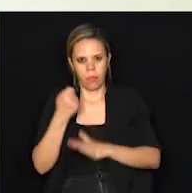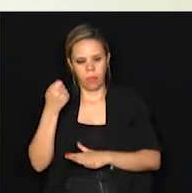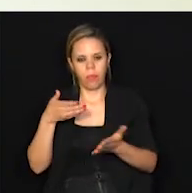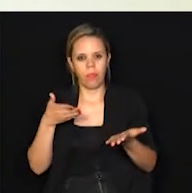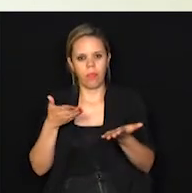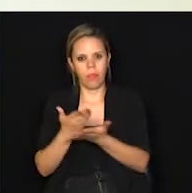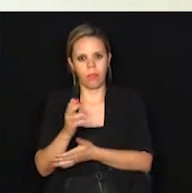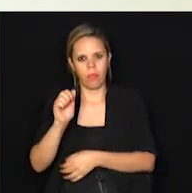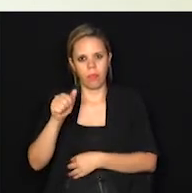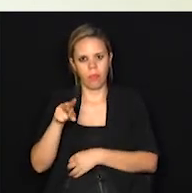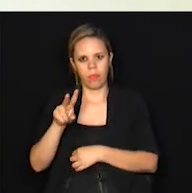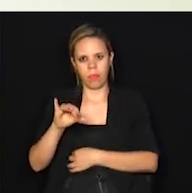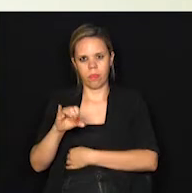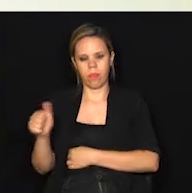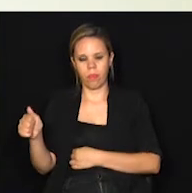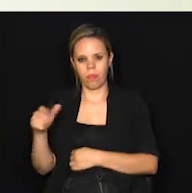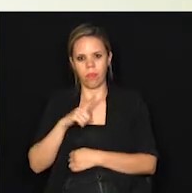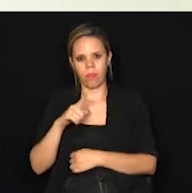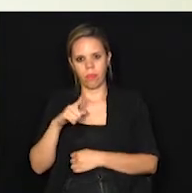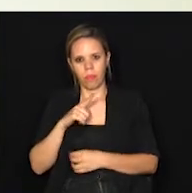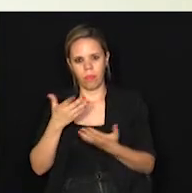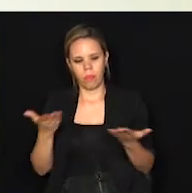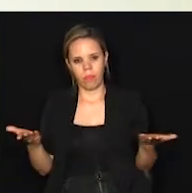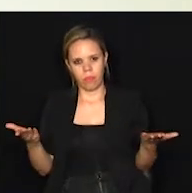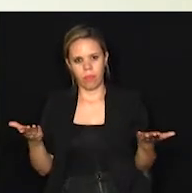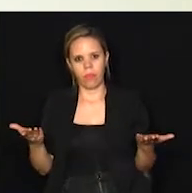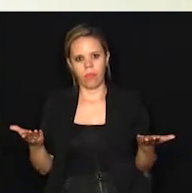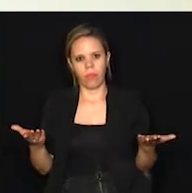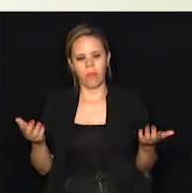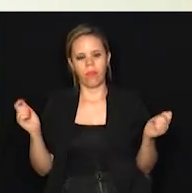respostas que nós obtivemos.